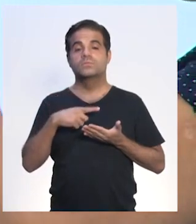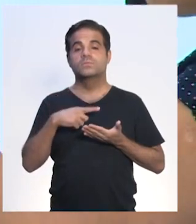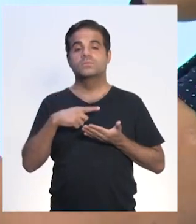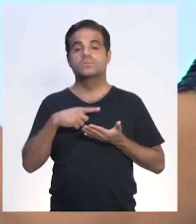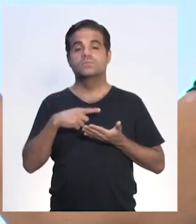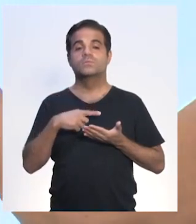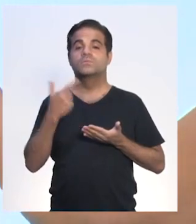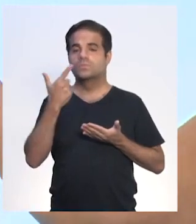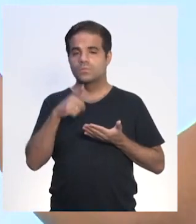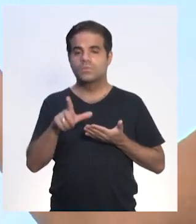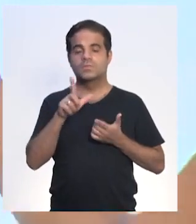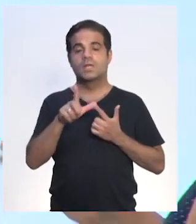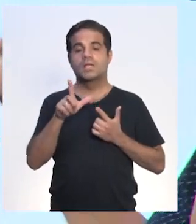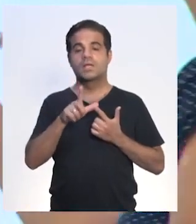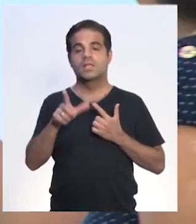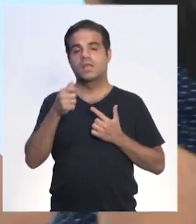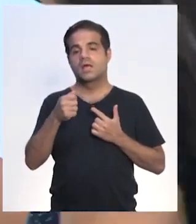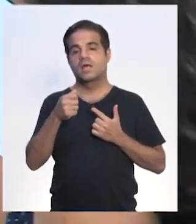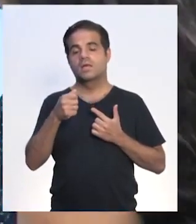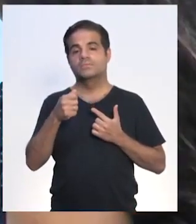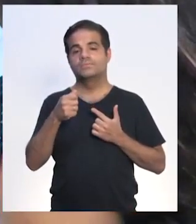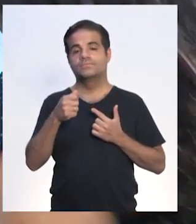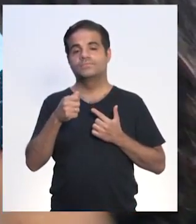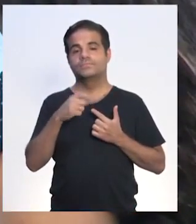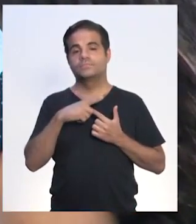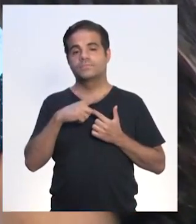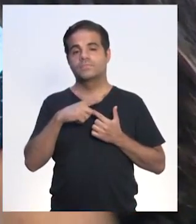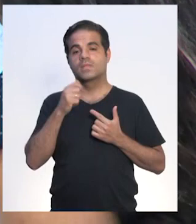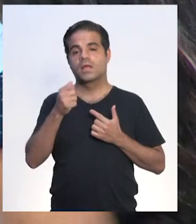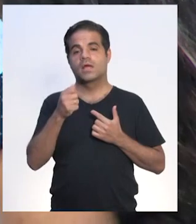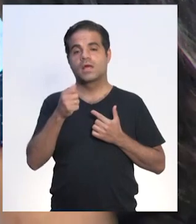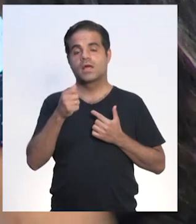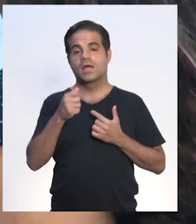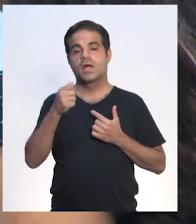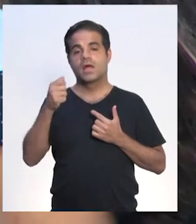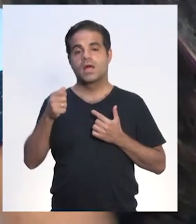colocar outra letra A. Então, eu vou ter A,